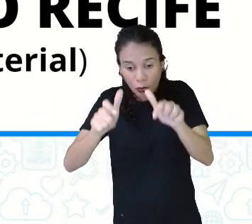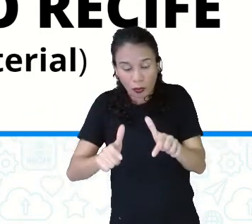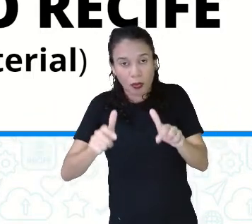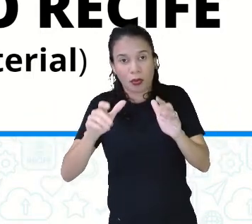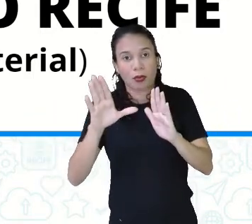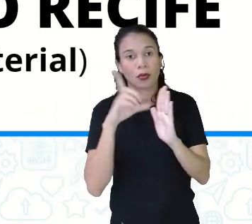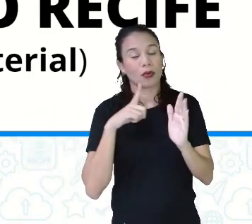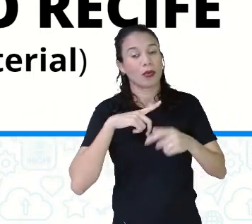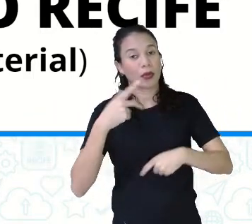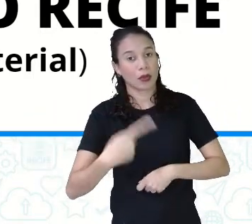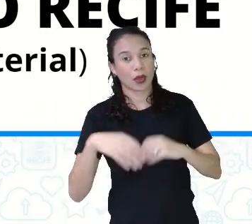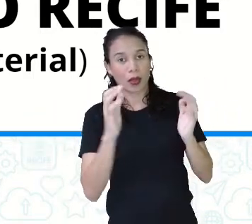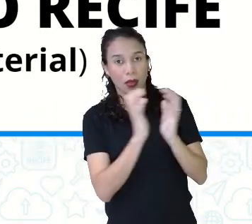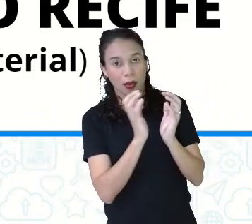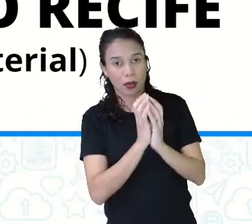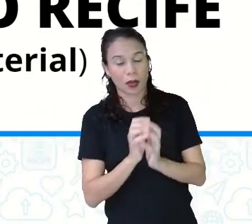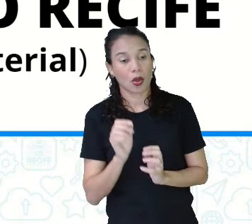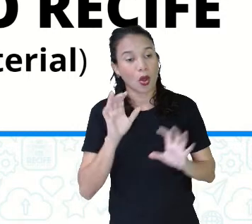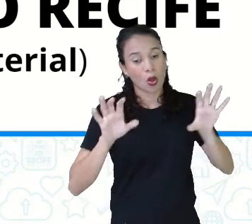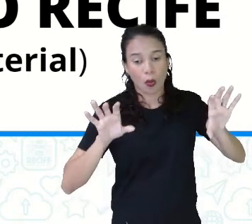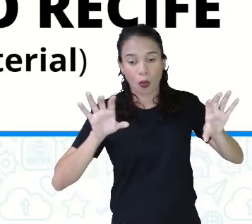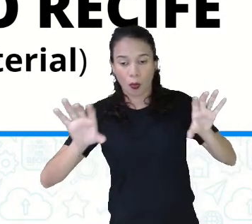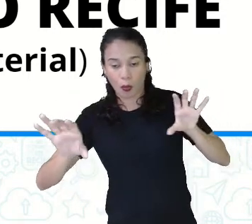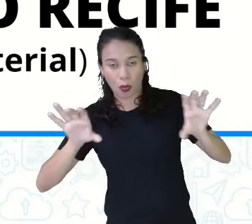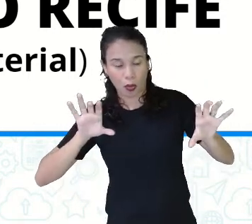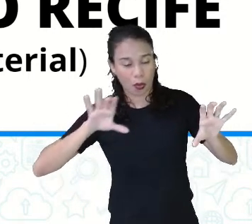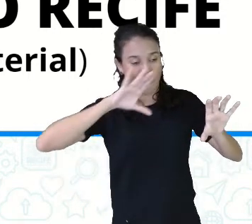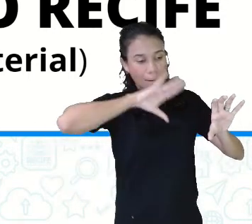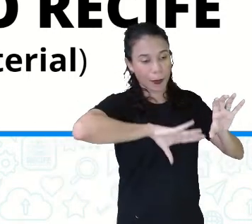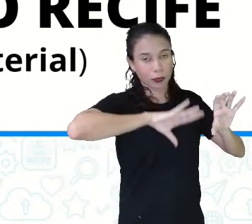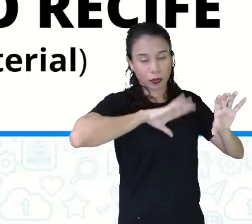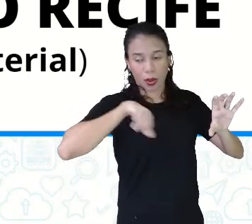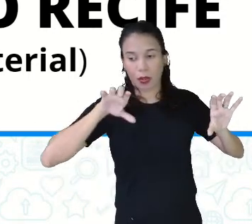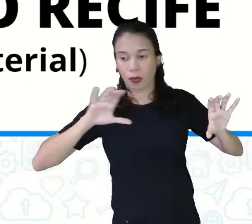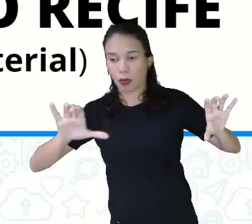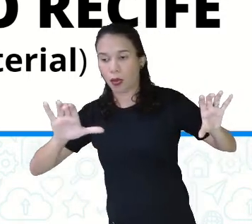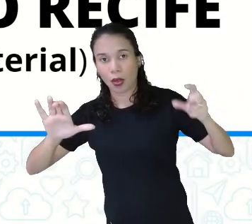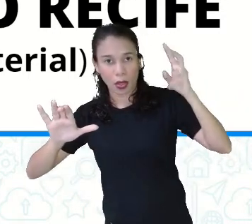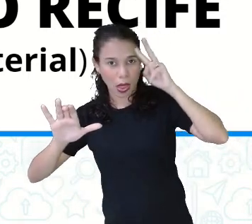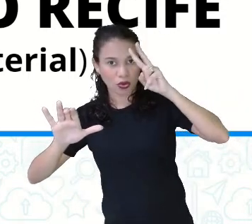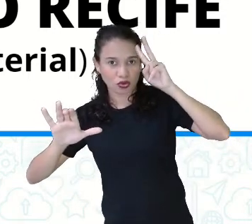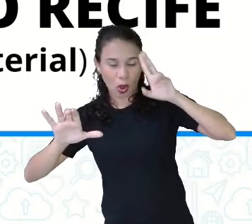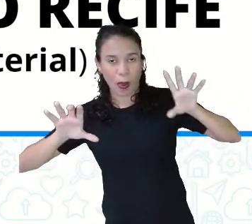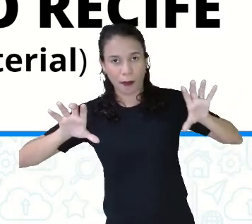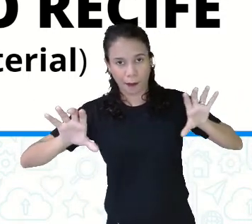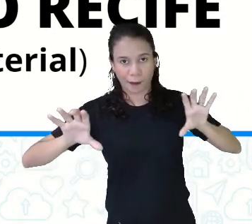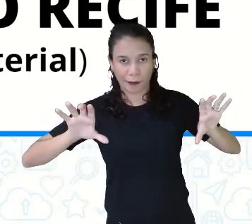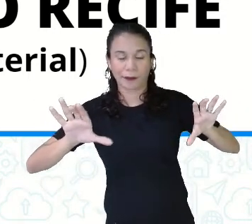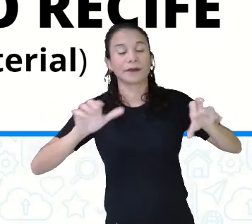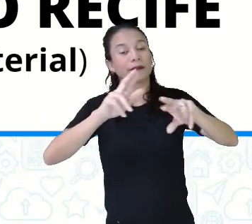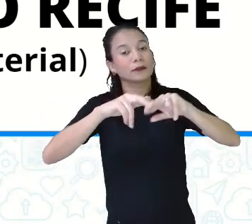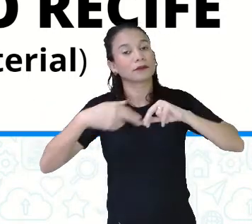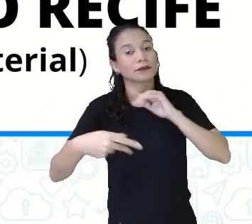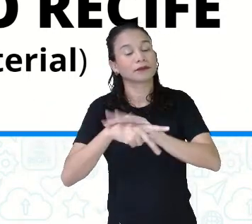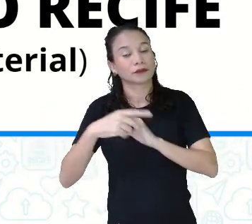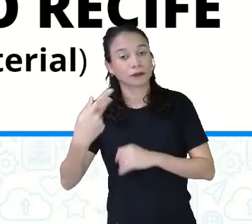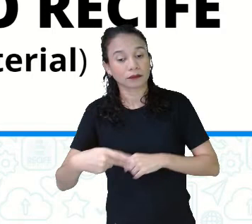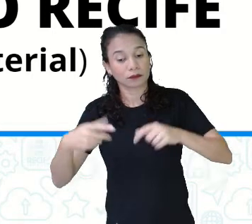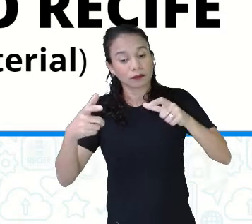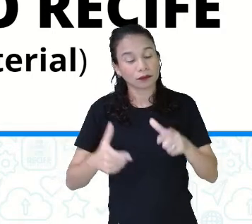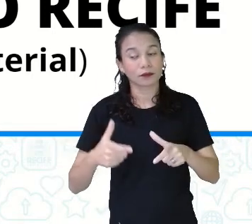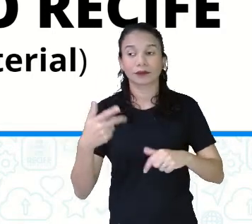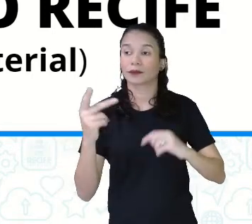2 conteúdos, 2 disciplinas. Língua portuguesa e história. E nos patrimônios do Recife, a gente